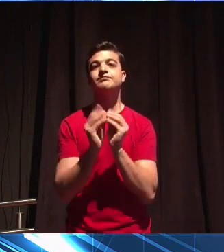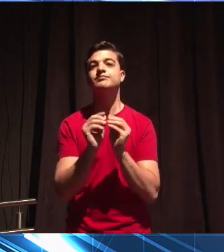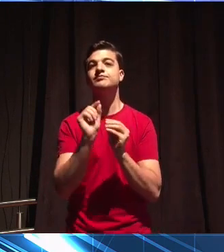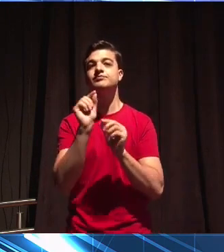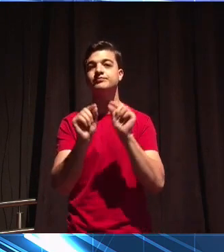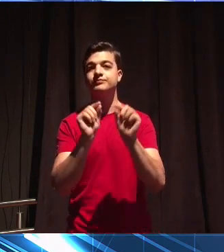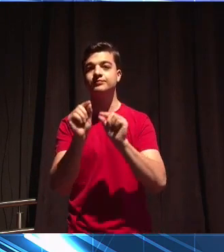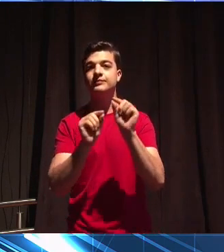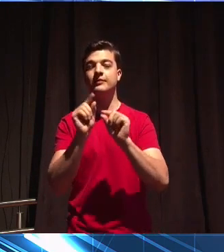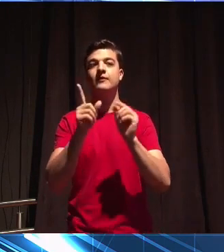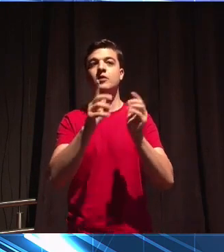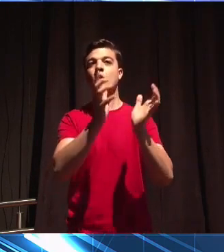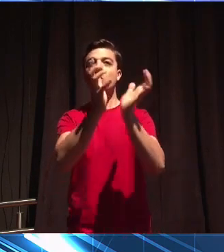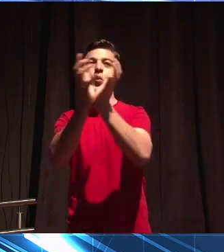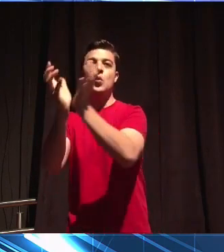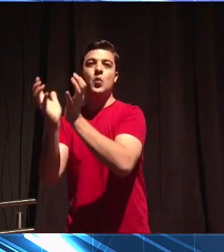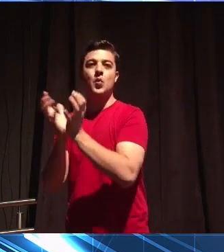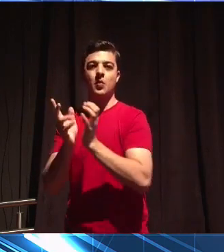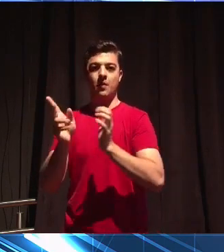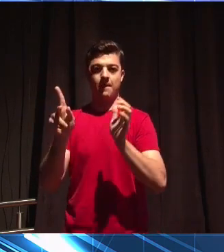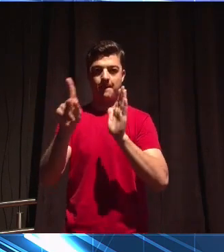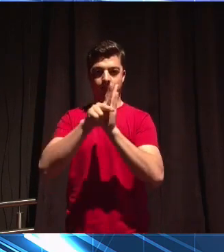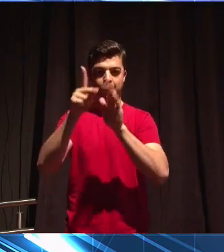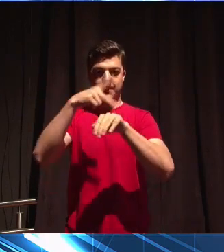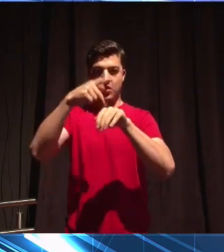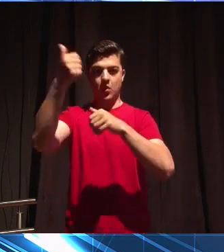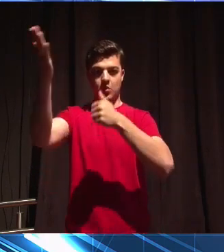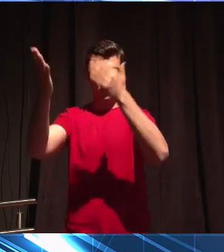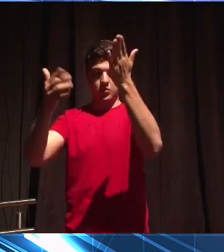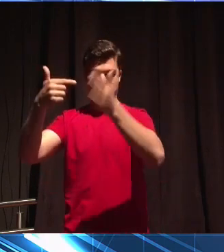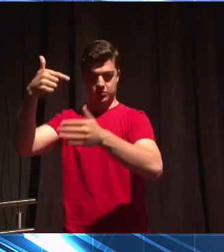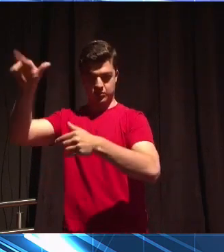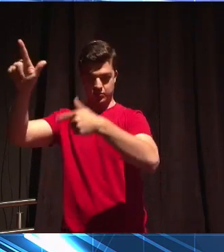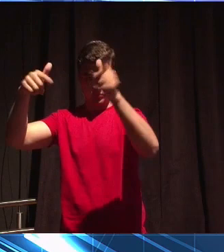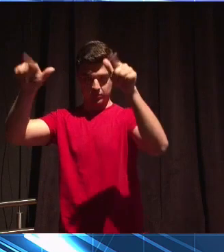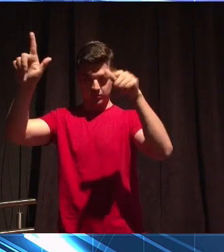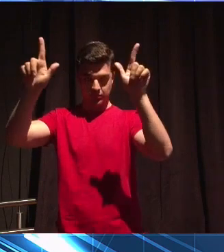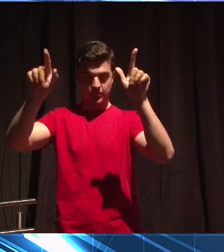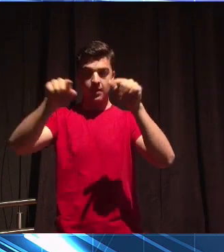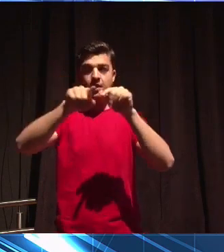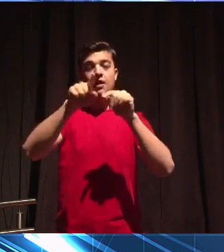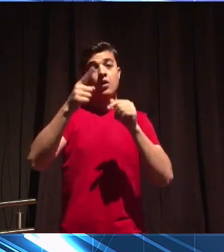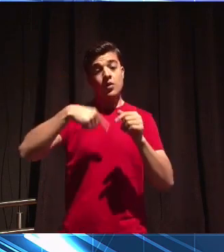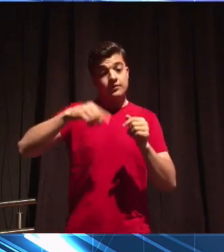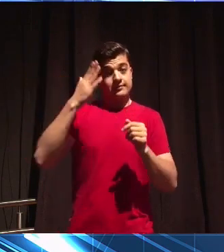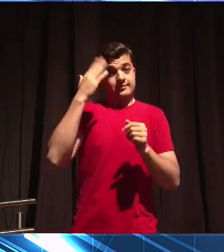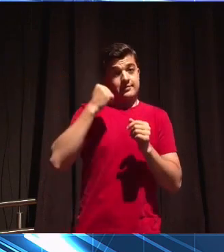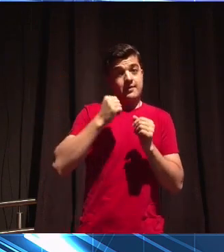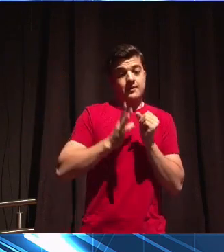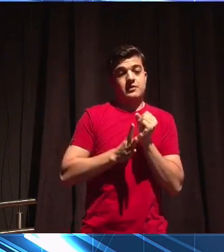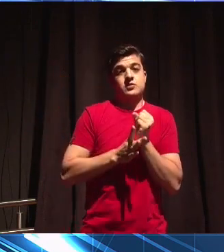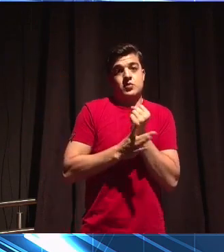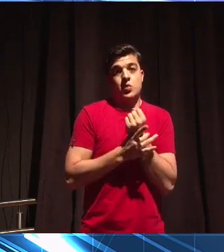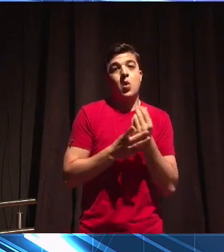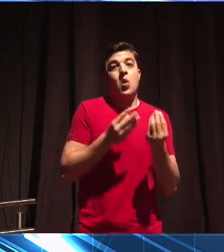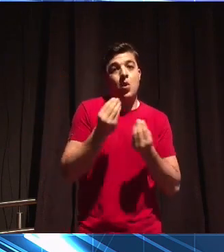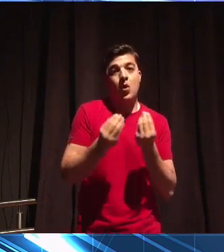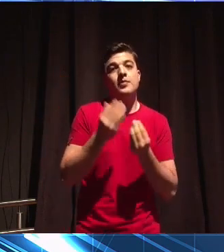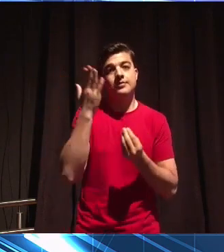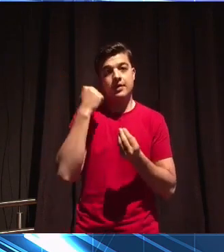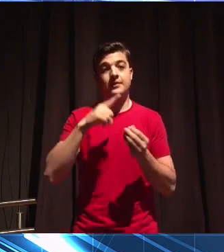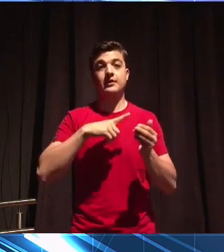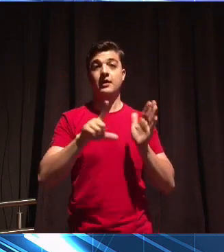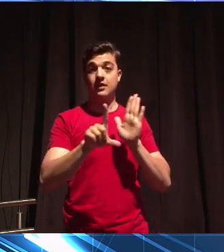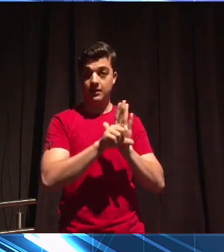times estrangeiros, normalmente a gente sabe qual é um padrão de segurança. Para a gente estar bem claro o que tem que ser feito. É fortalecido por leis,